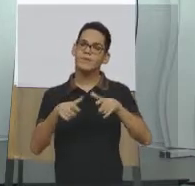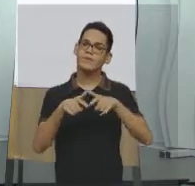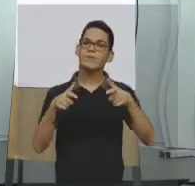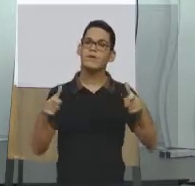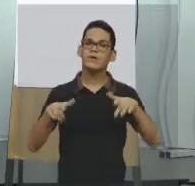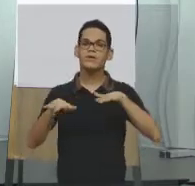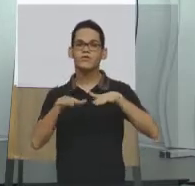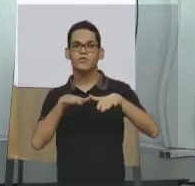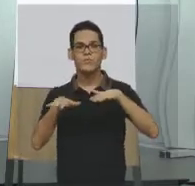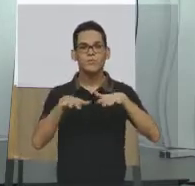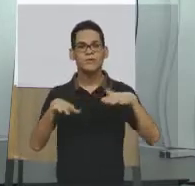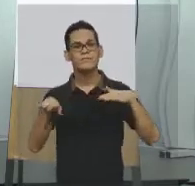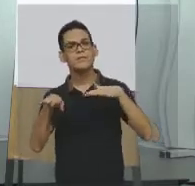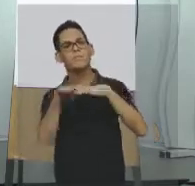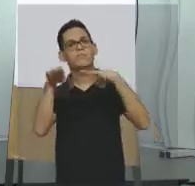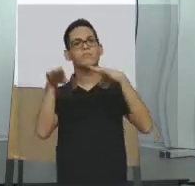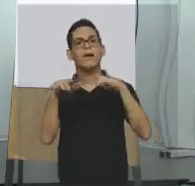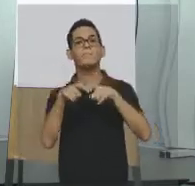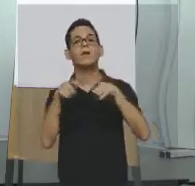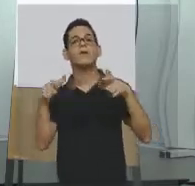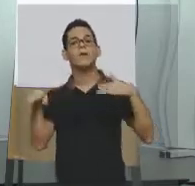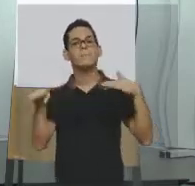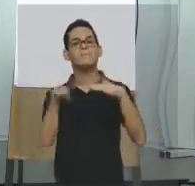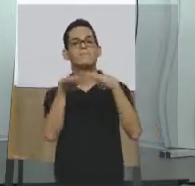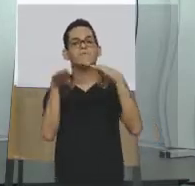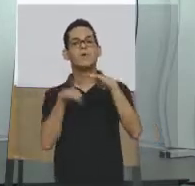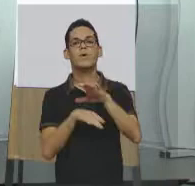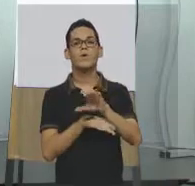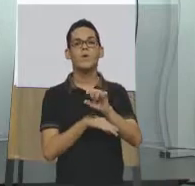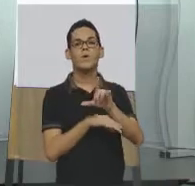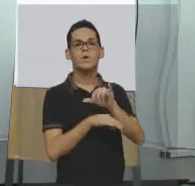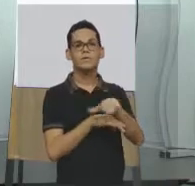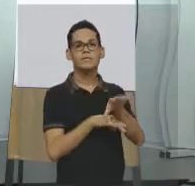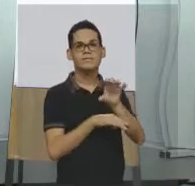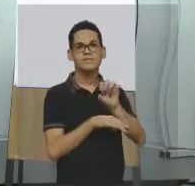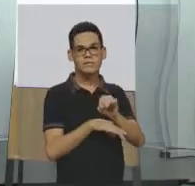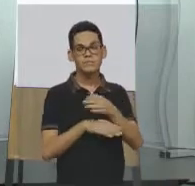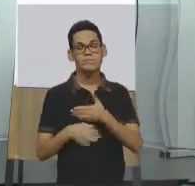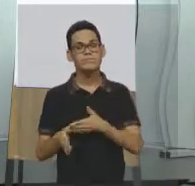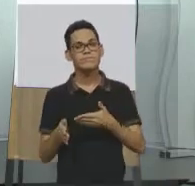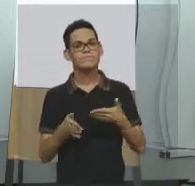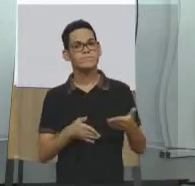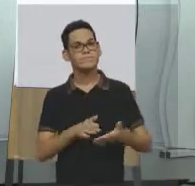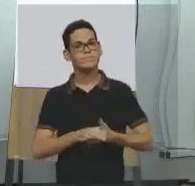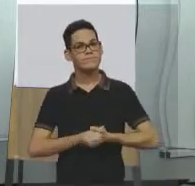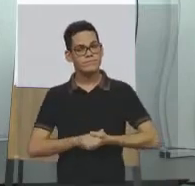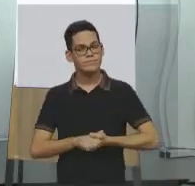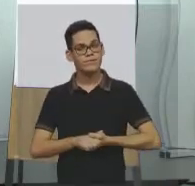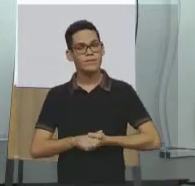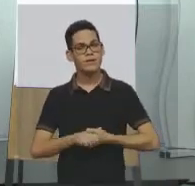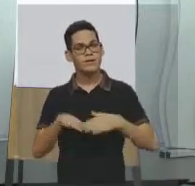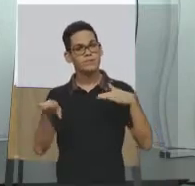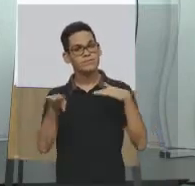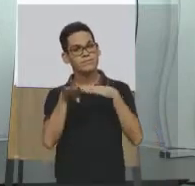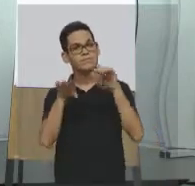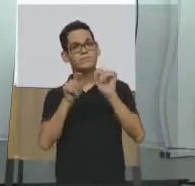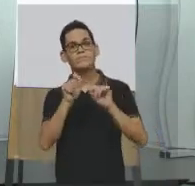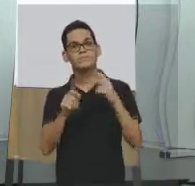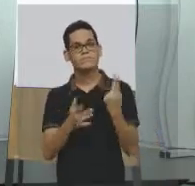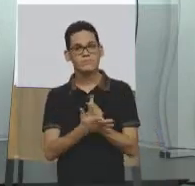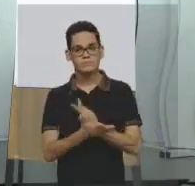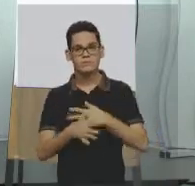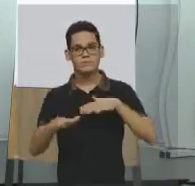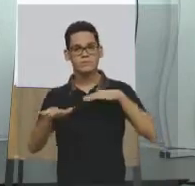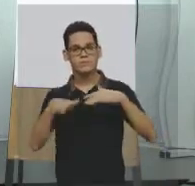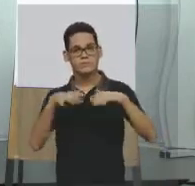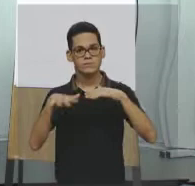a colisão de placas tectônicas. Bom, meu querido aluno, então a colisão pode causar